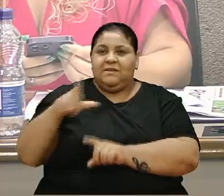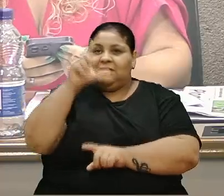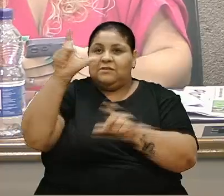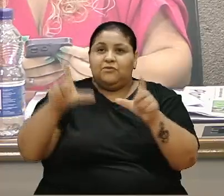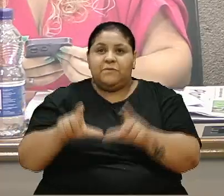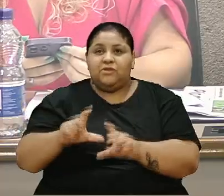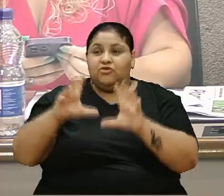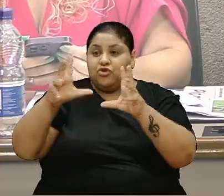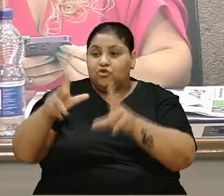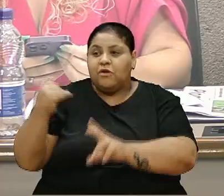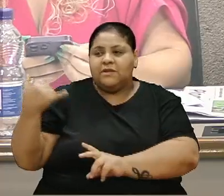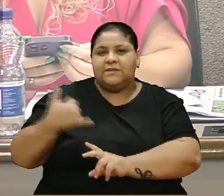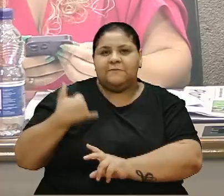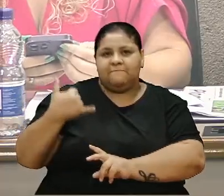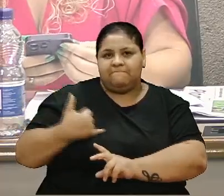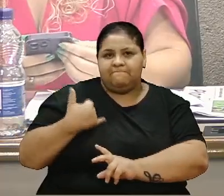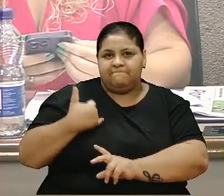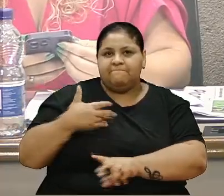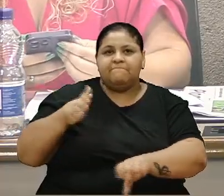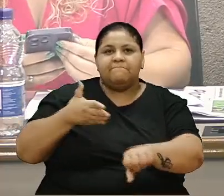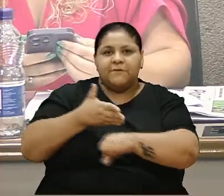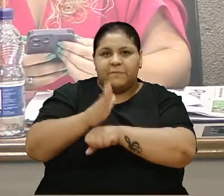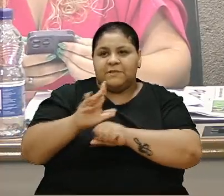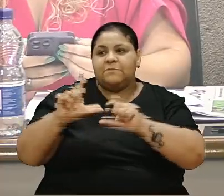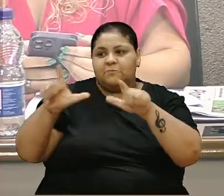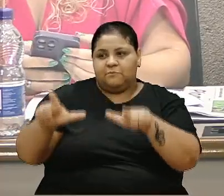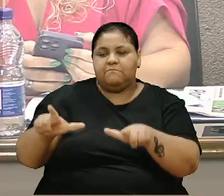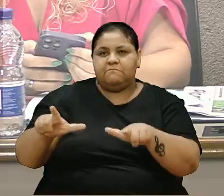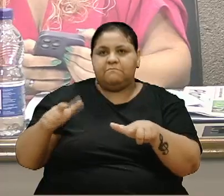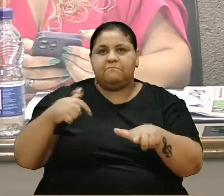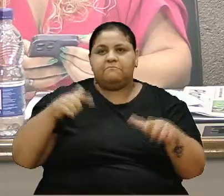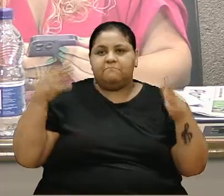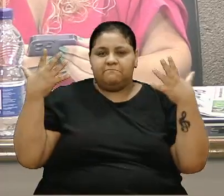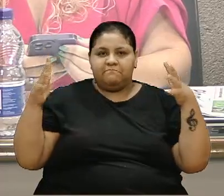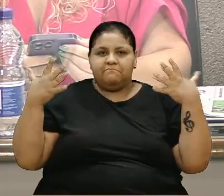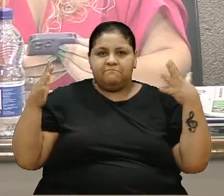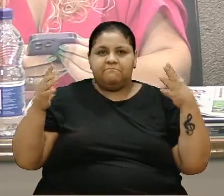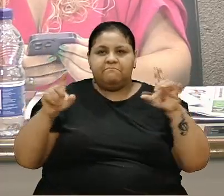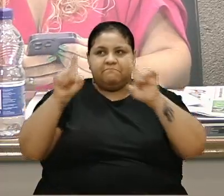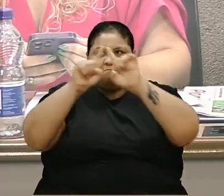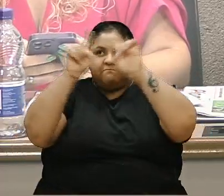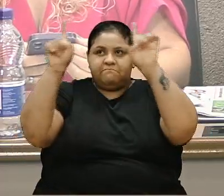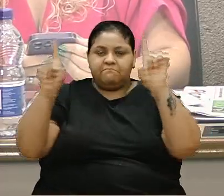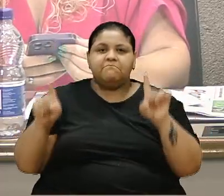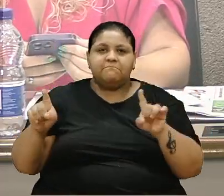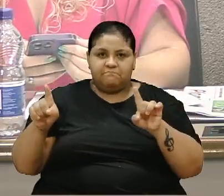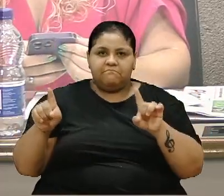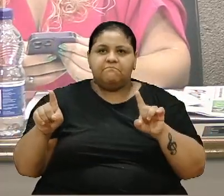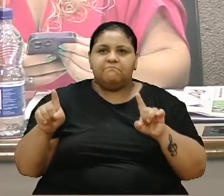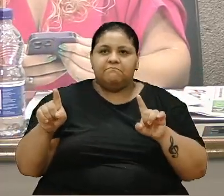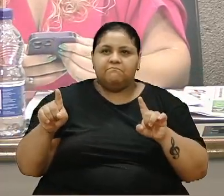idades, que frequentam aquele espaço. Então, eu quero parabenizar a equipe que